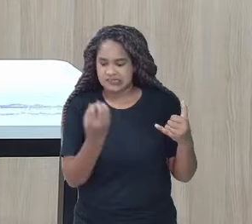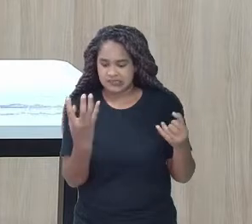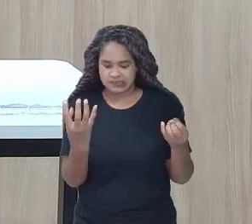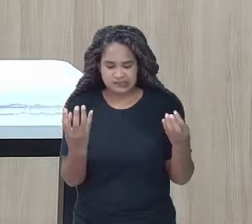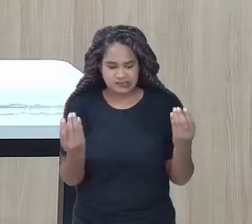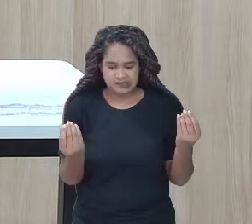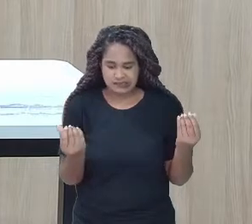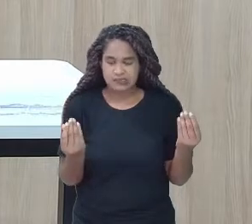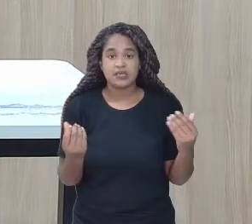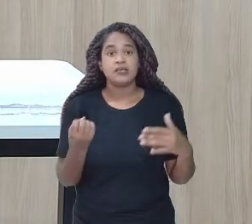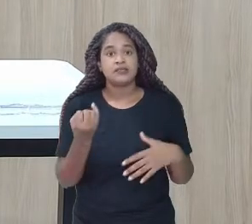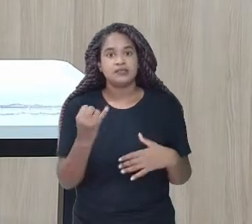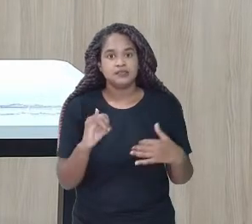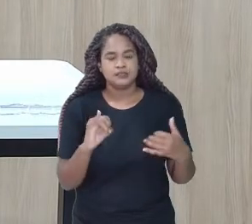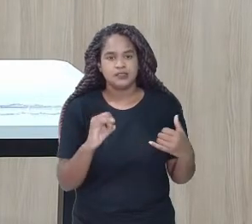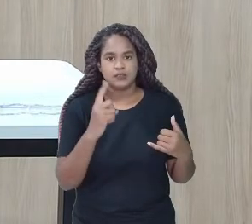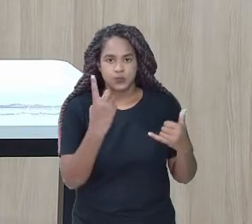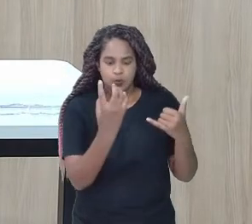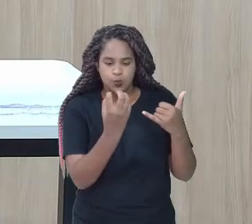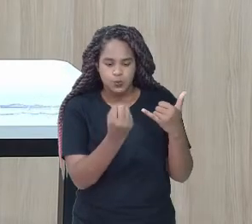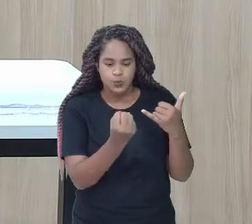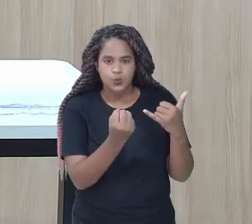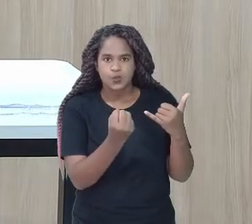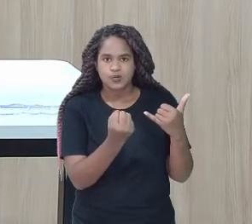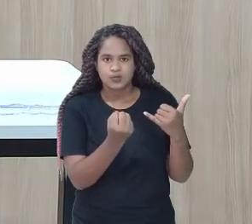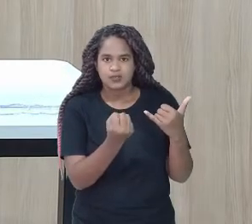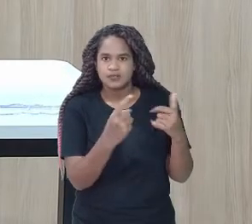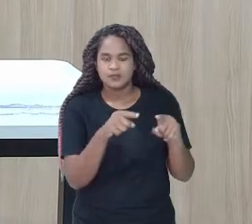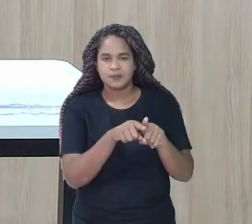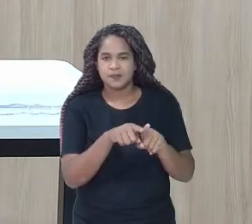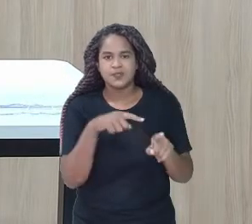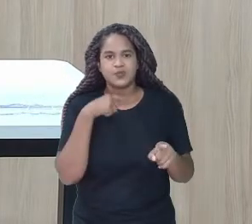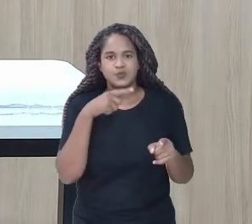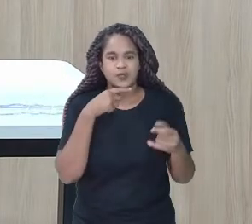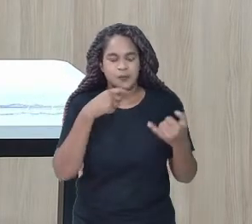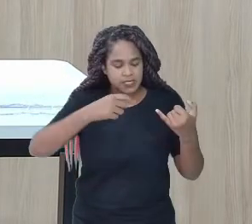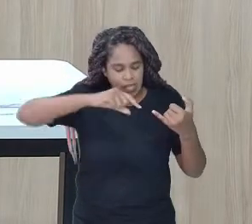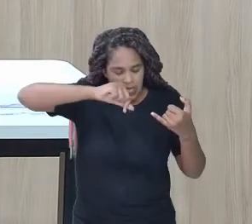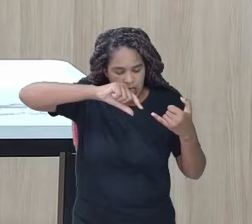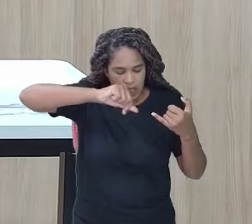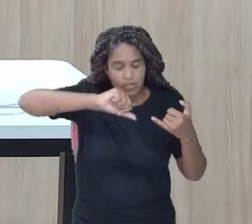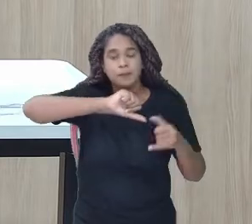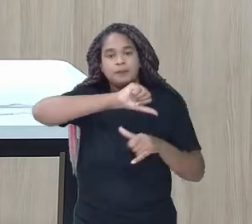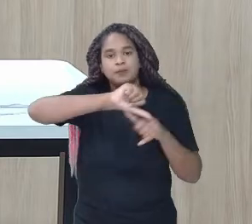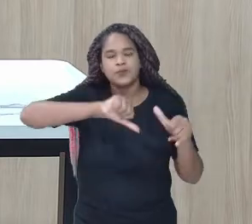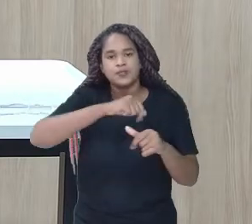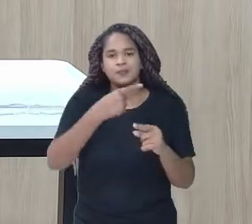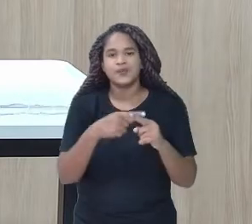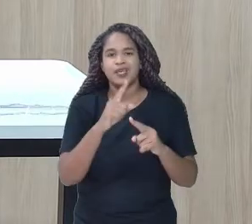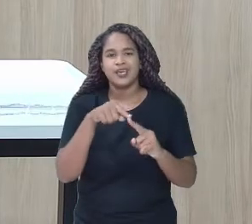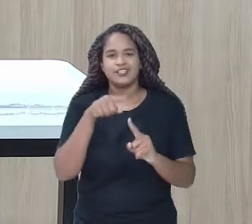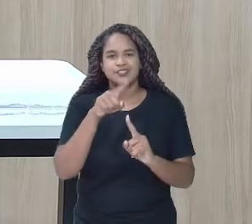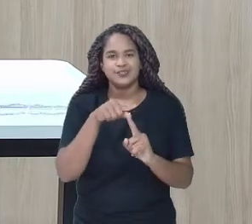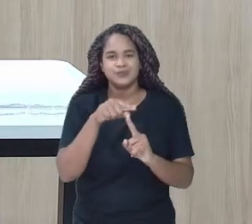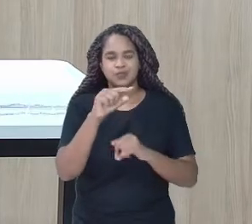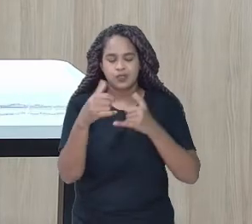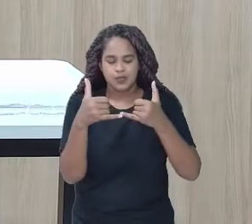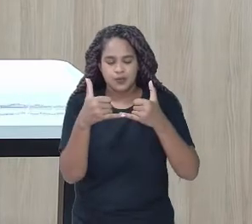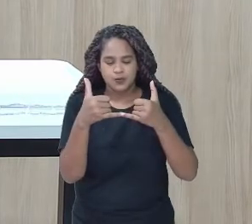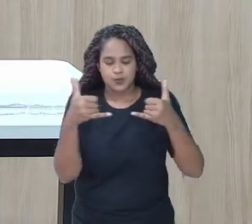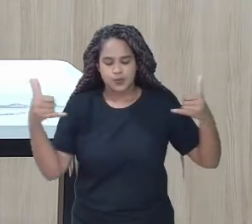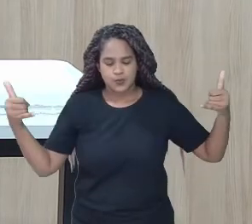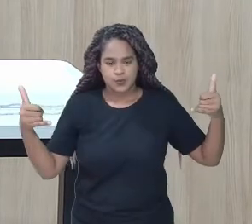completo e a lâmpada, se queimar uma lâmpada, ele também já não funciona. Você vai ter que trocar a lâmpada. Por quê? É um circuito elétrico